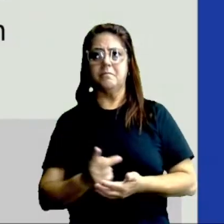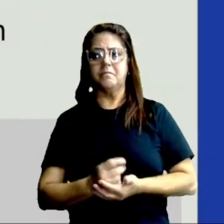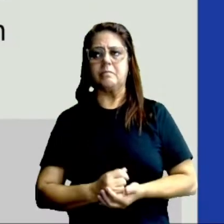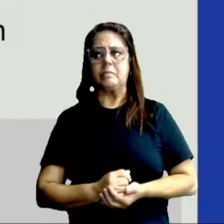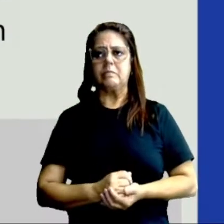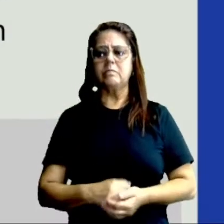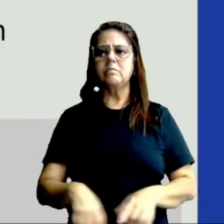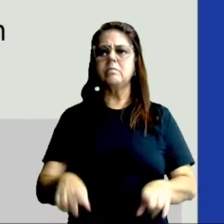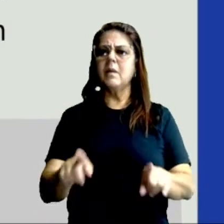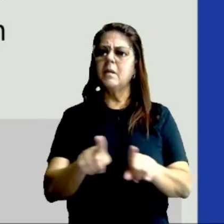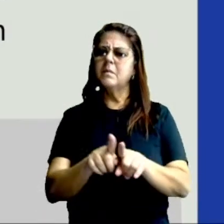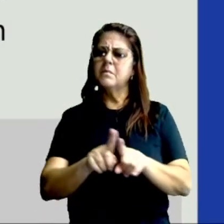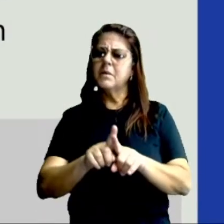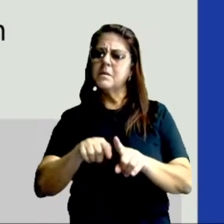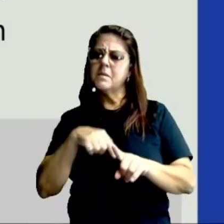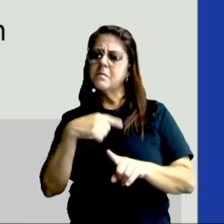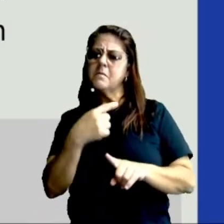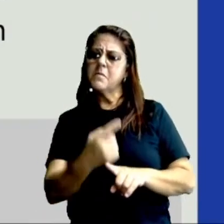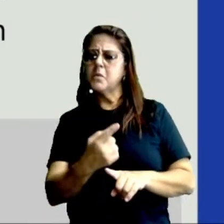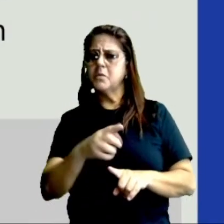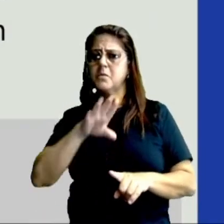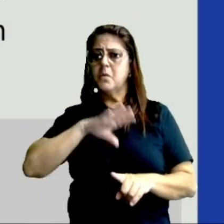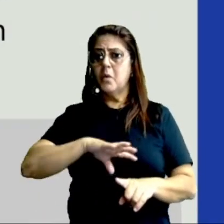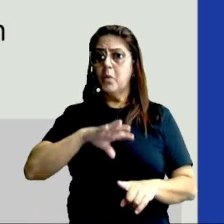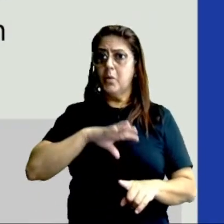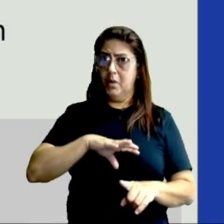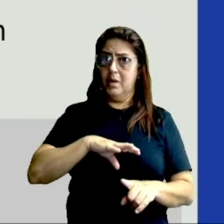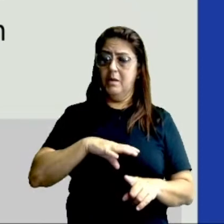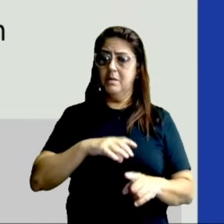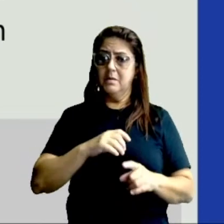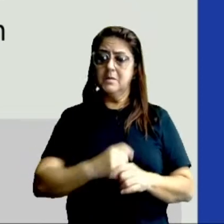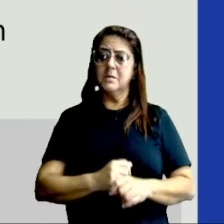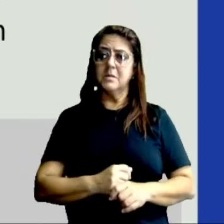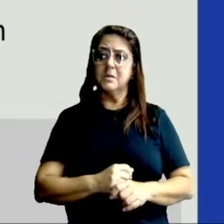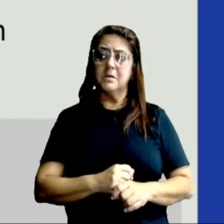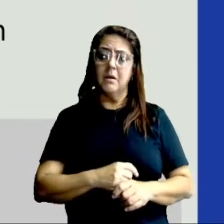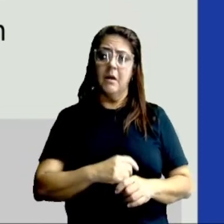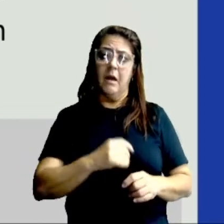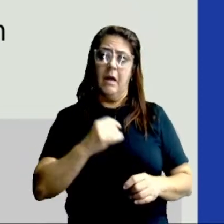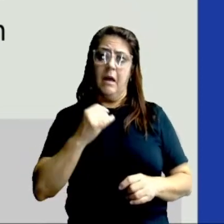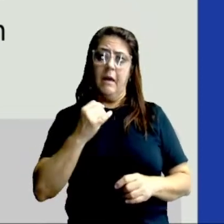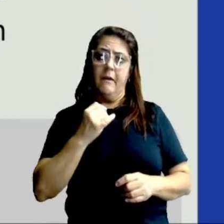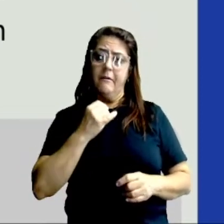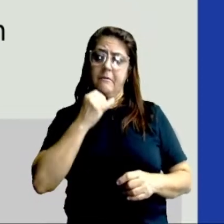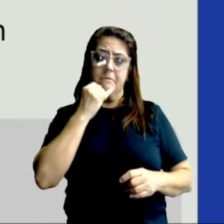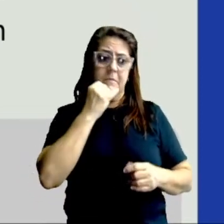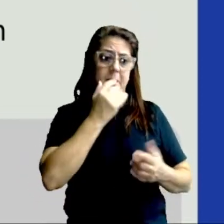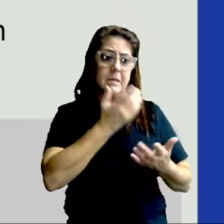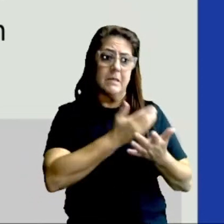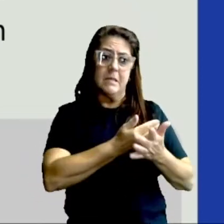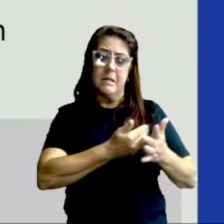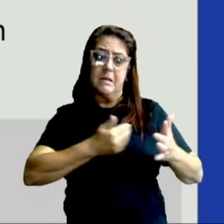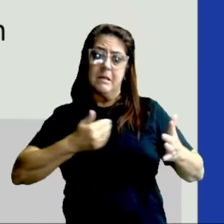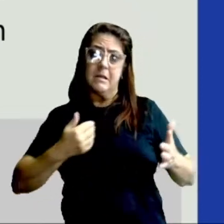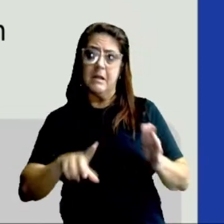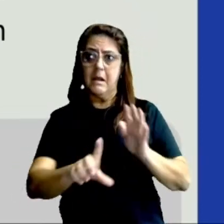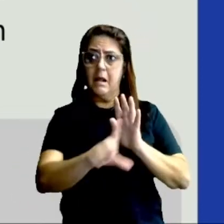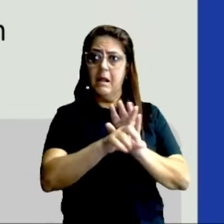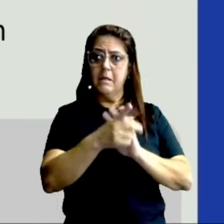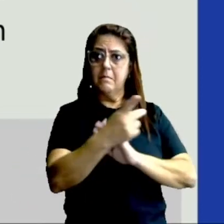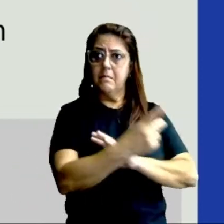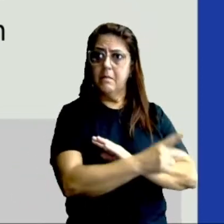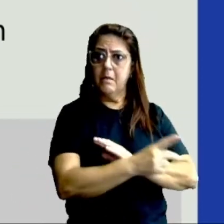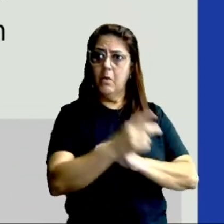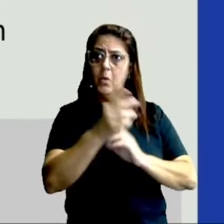é então após os portugueses dizimarem a população indígena como eu já falei né E eles terem resistido a essa